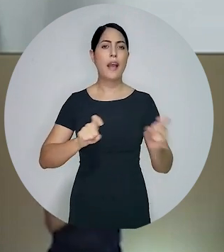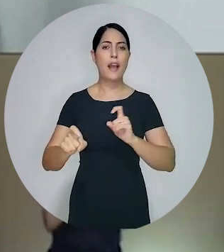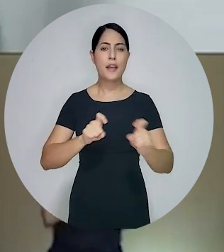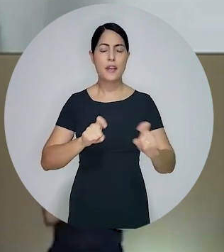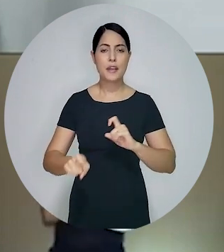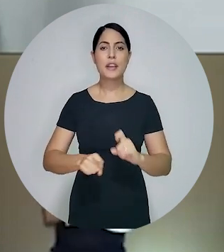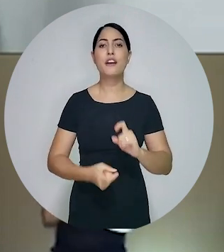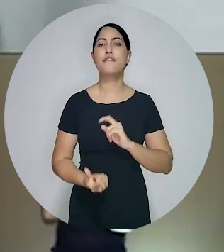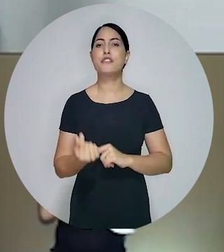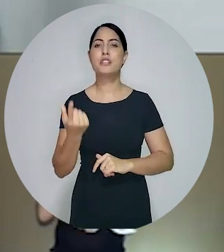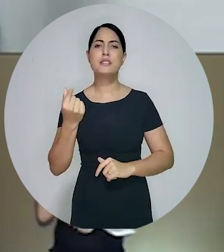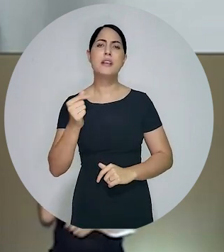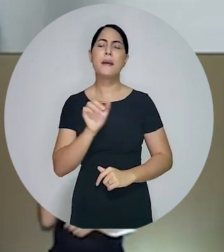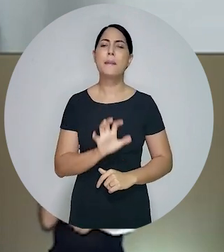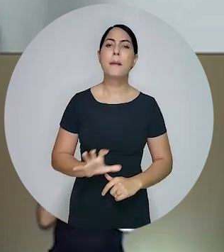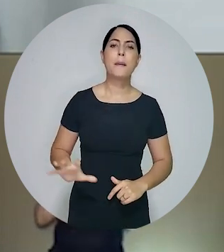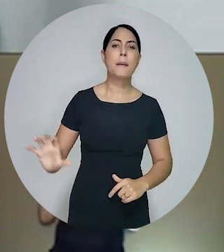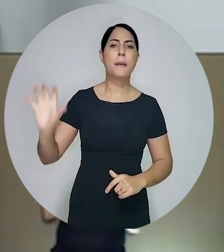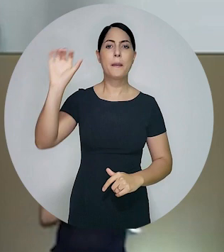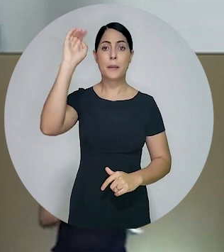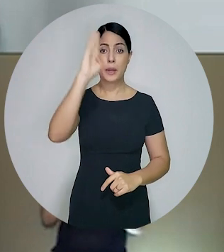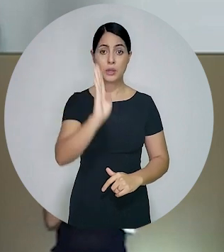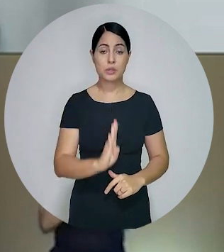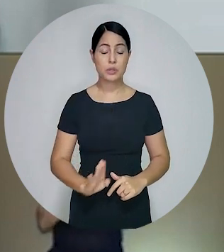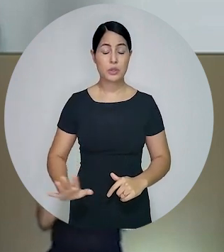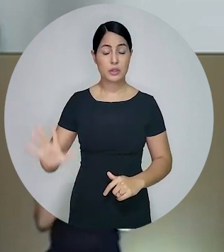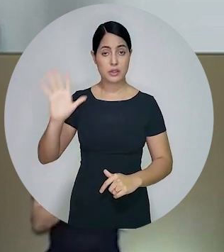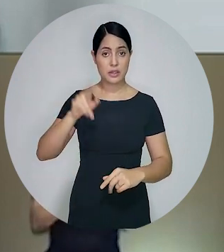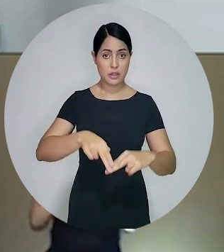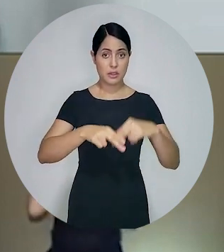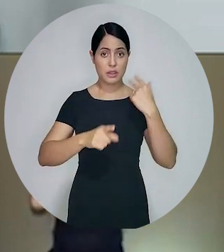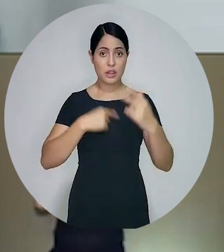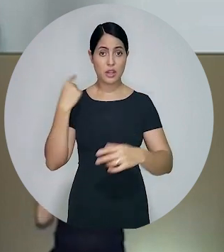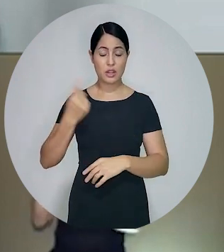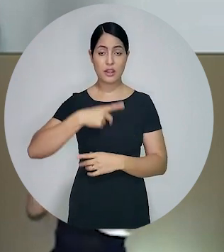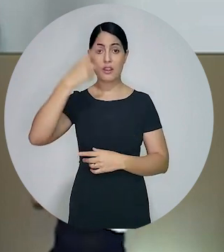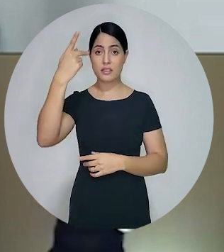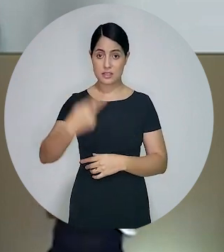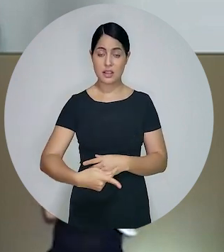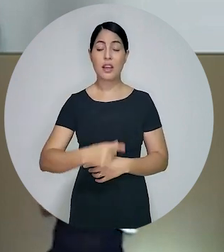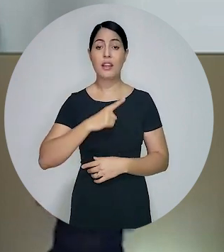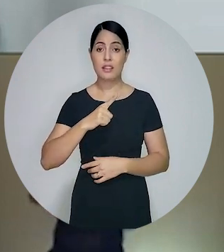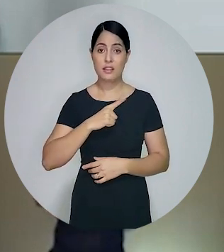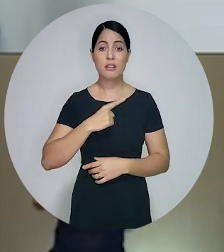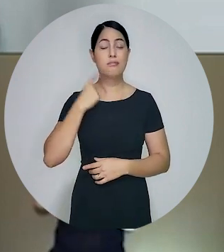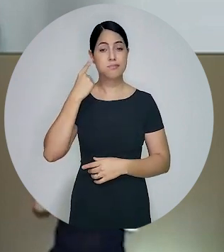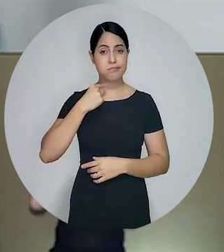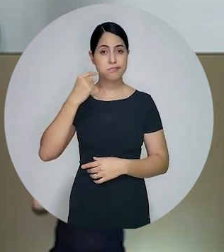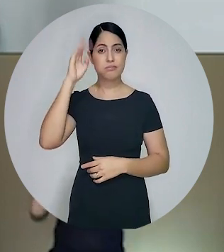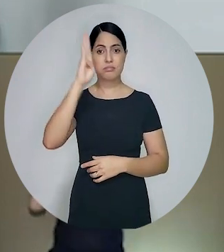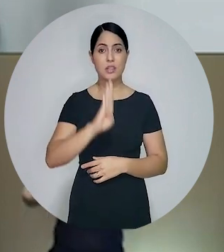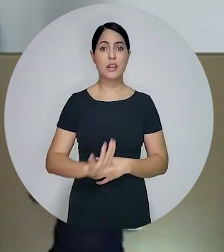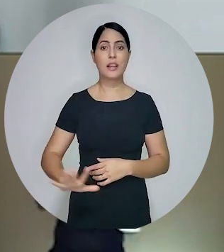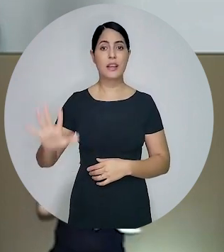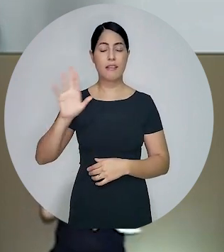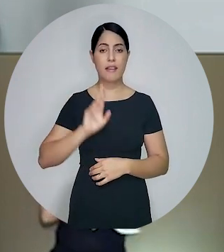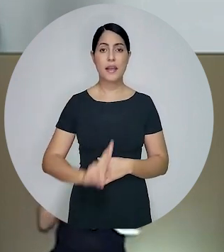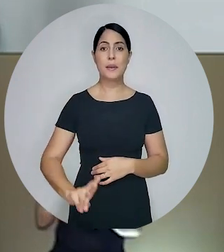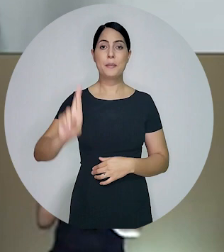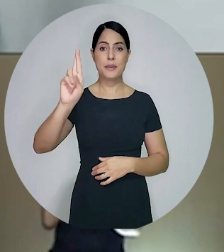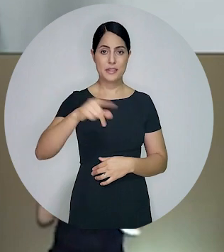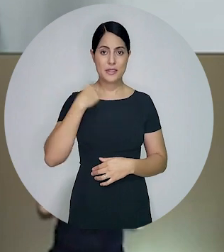gestão política, administrativa, financeira para todas as seccionais do país. E não à toa estamos aqui em nome de todos os